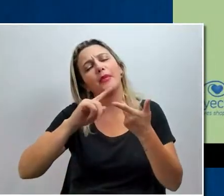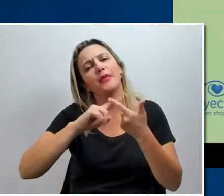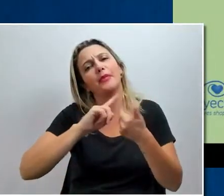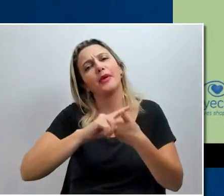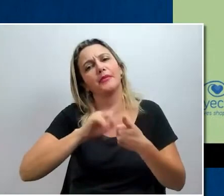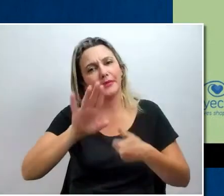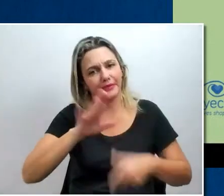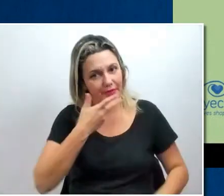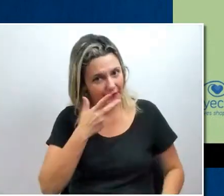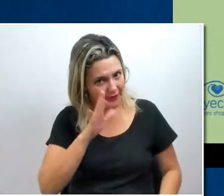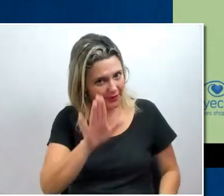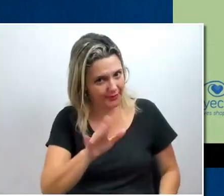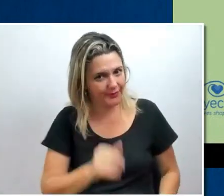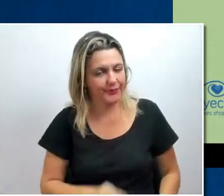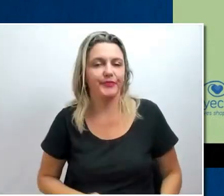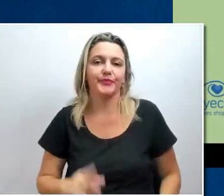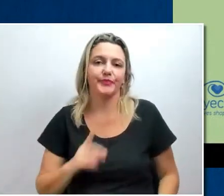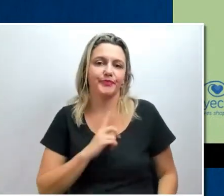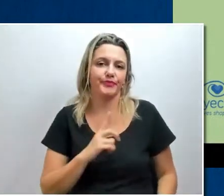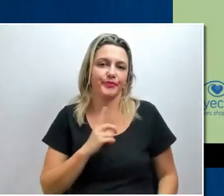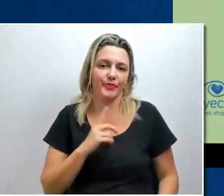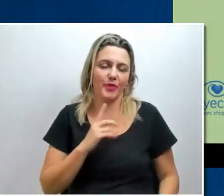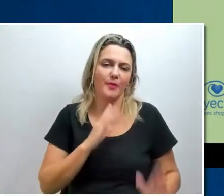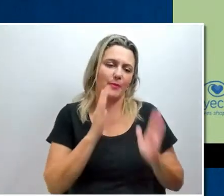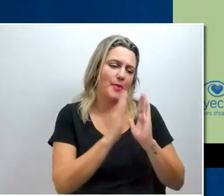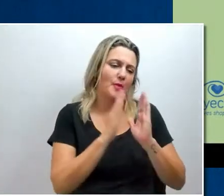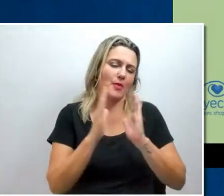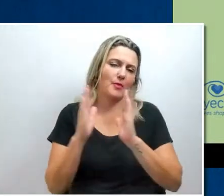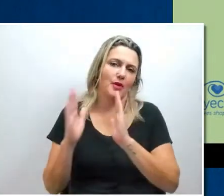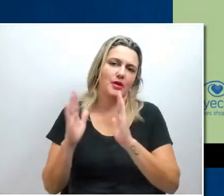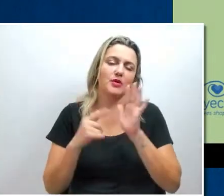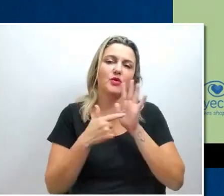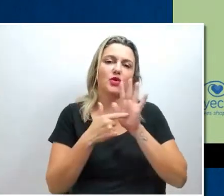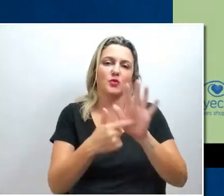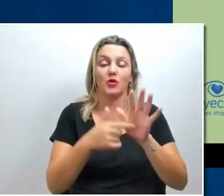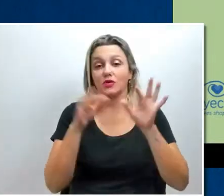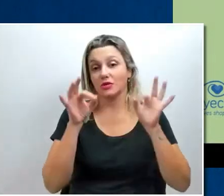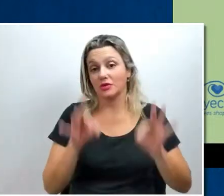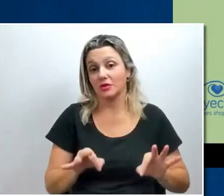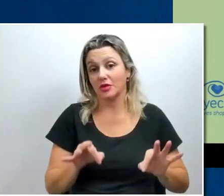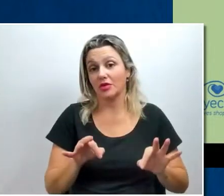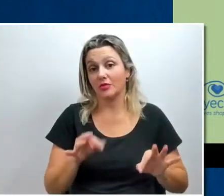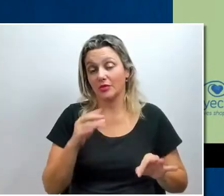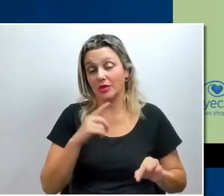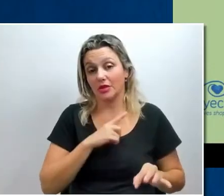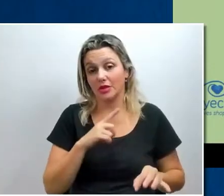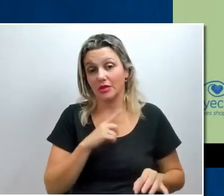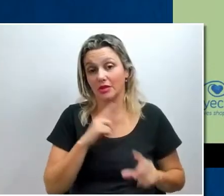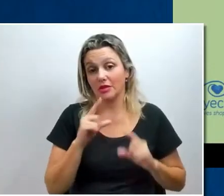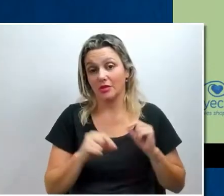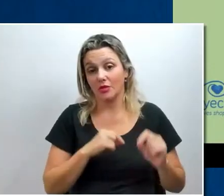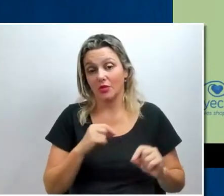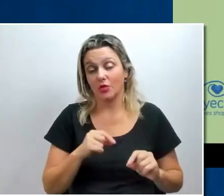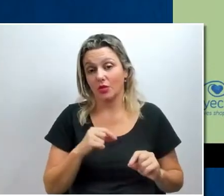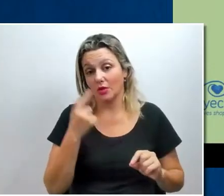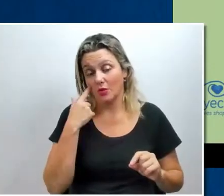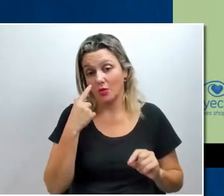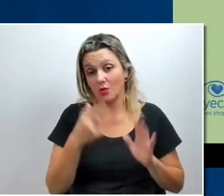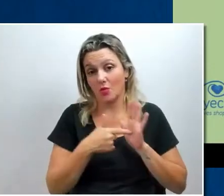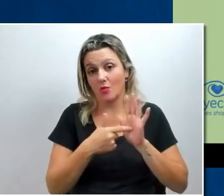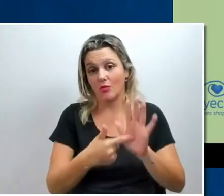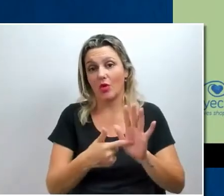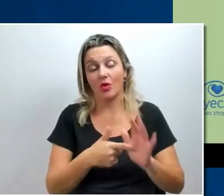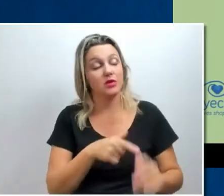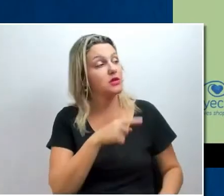Então, existem parâmetros práticos claros de indicação absoluta para referir imediatamente uma criança para uma avaliação